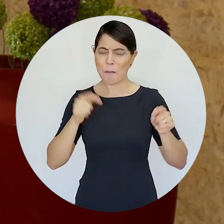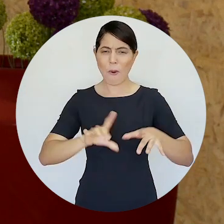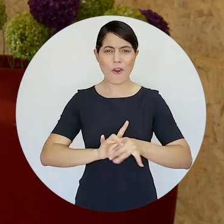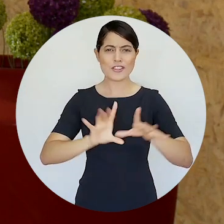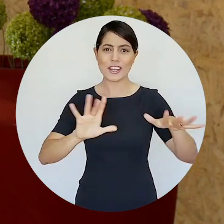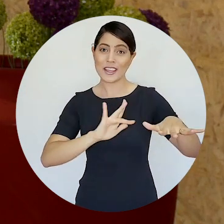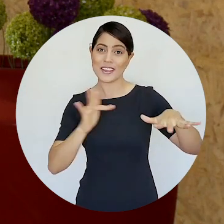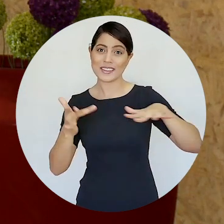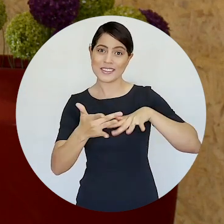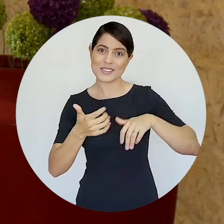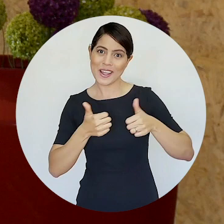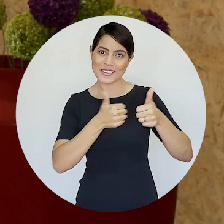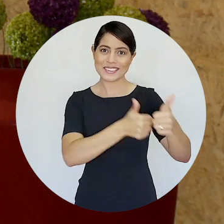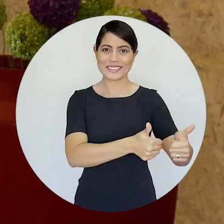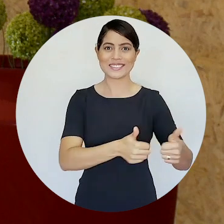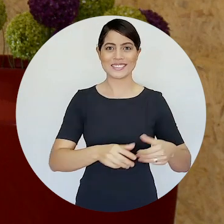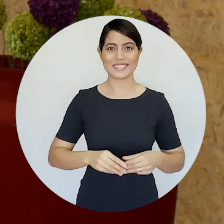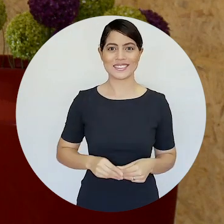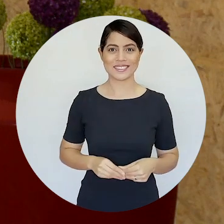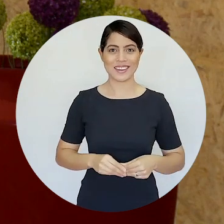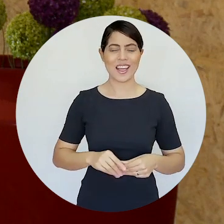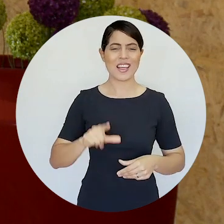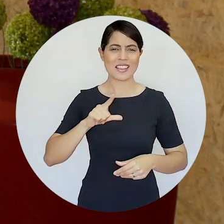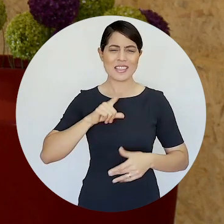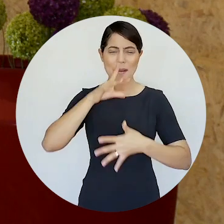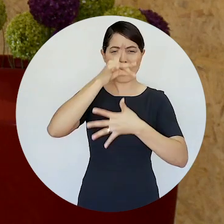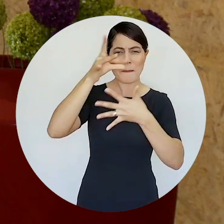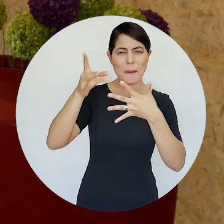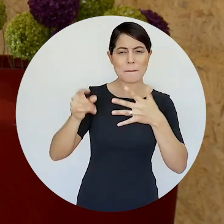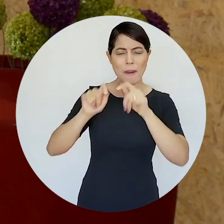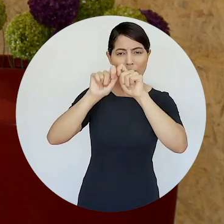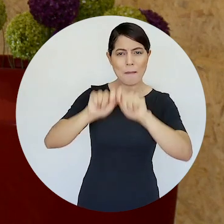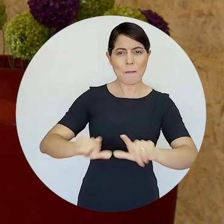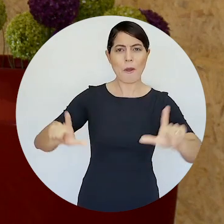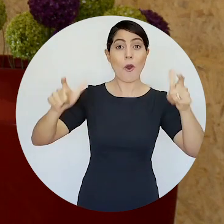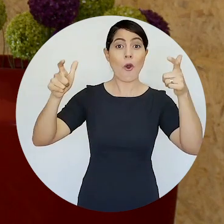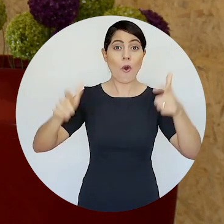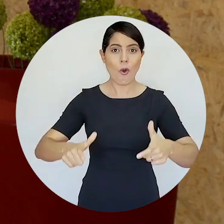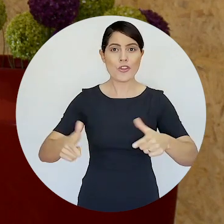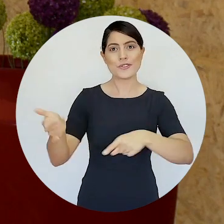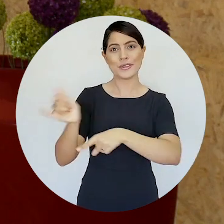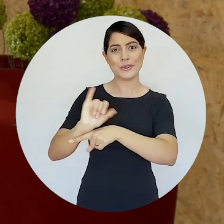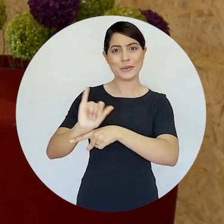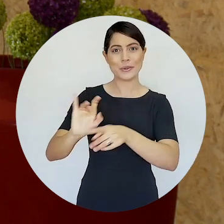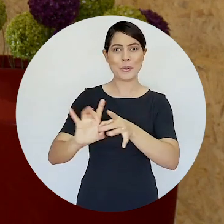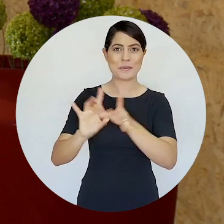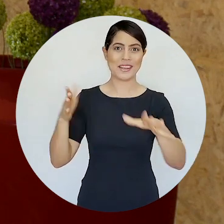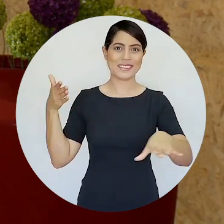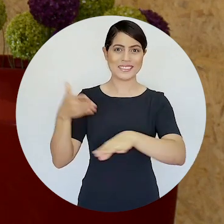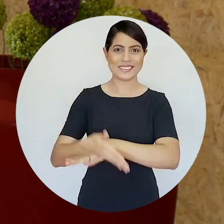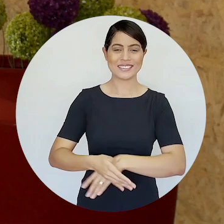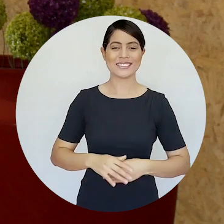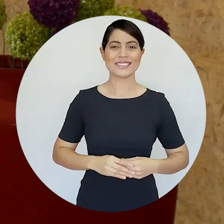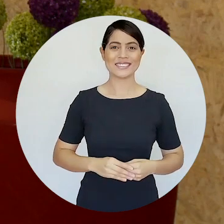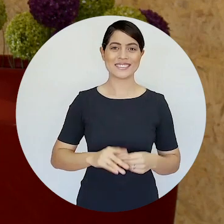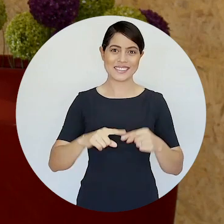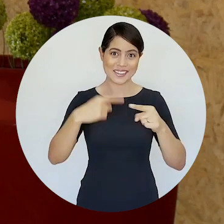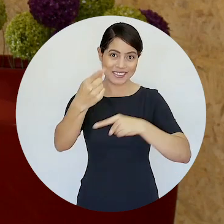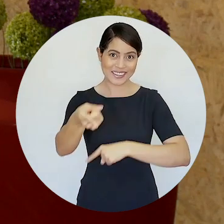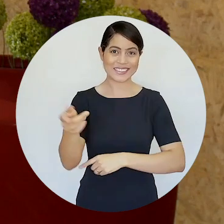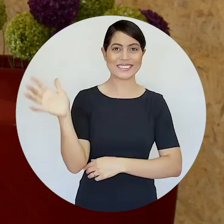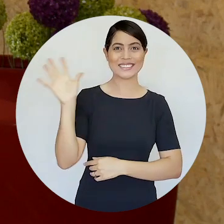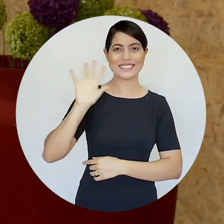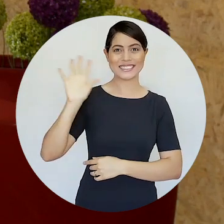o que estamos fazendo, é só seguir a gente nas redes sociais e reveja este e outros programas no nosso canal